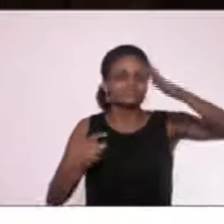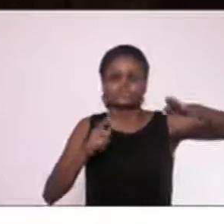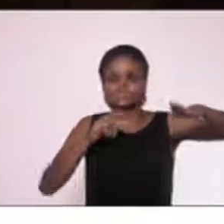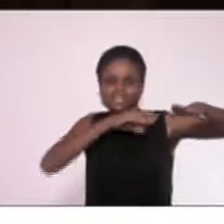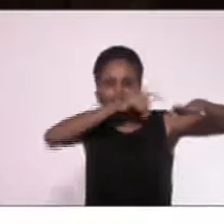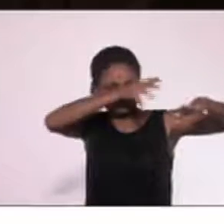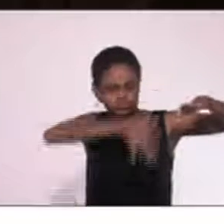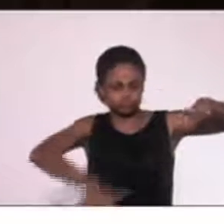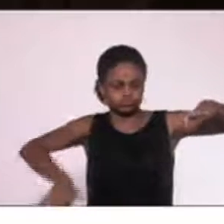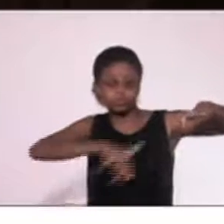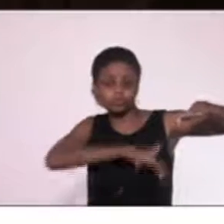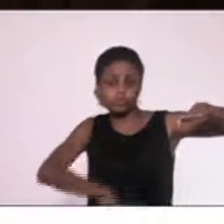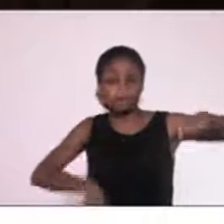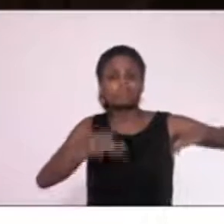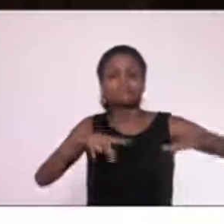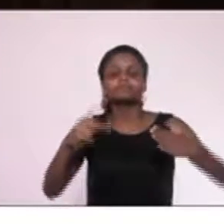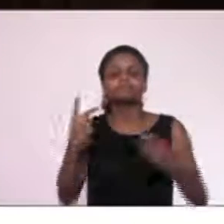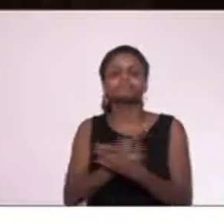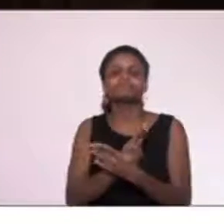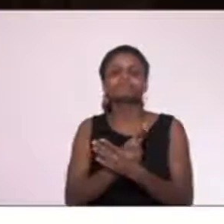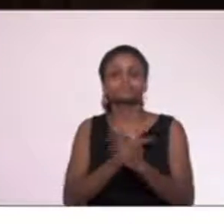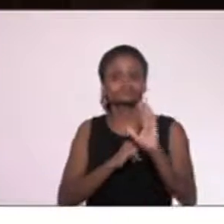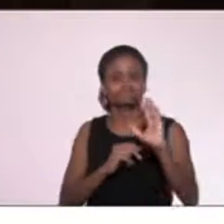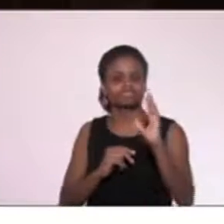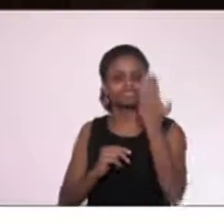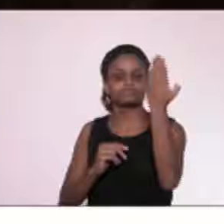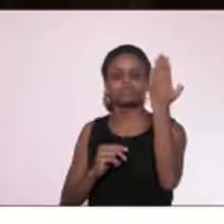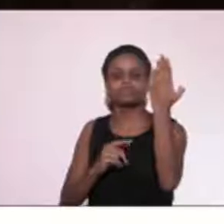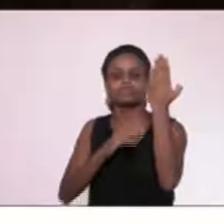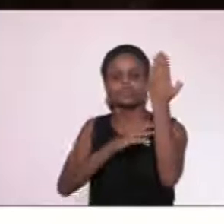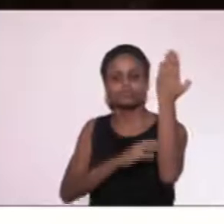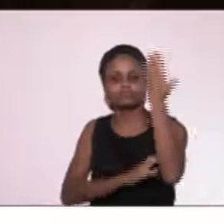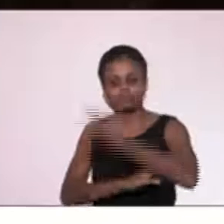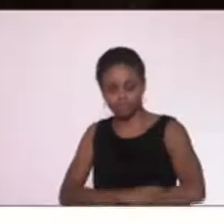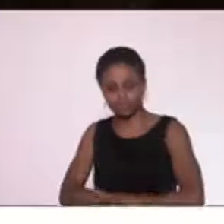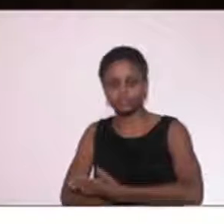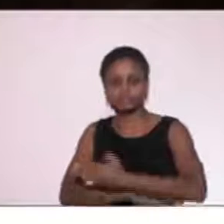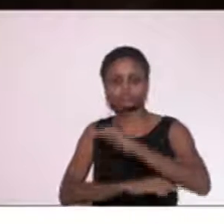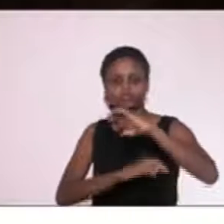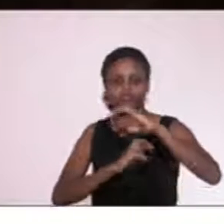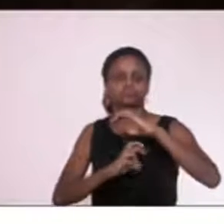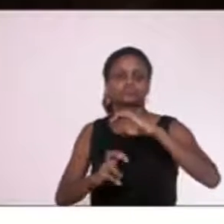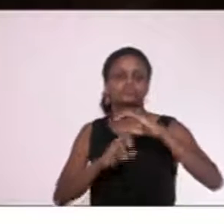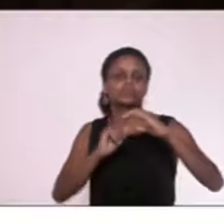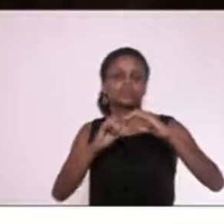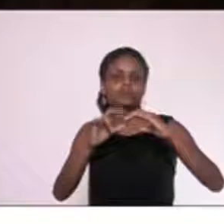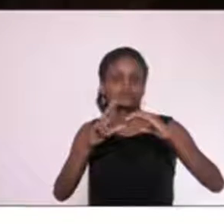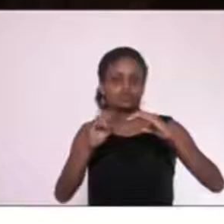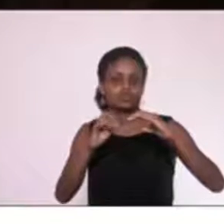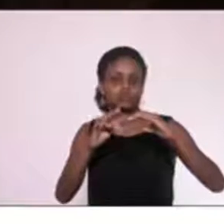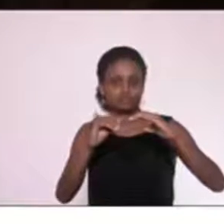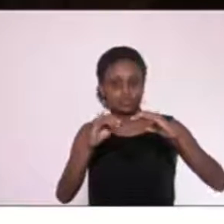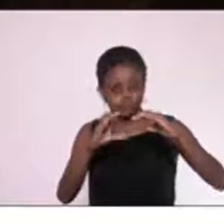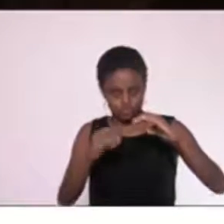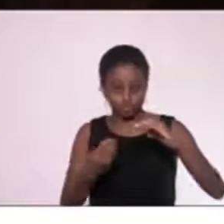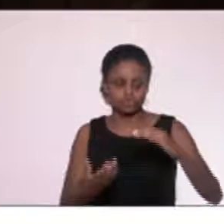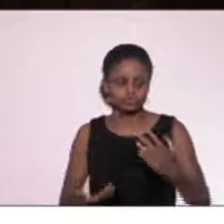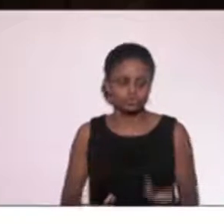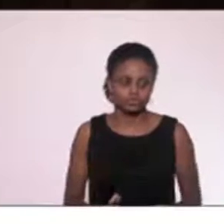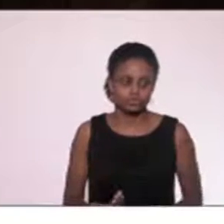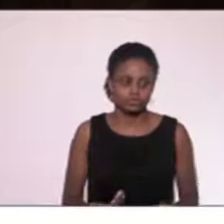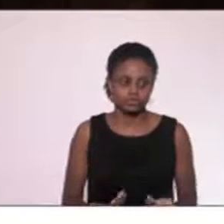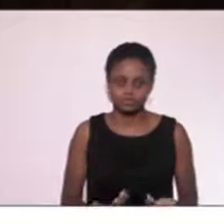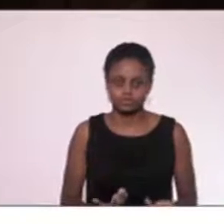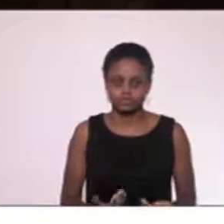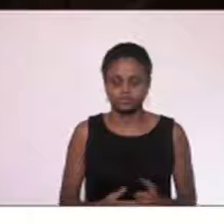fez derrubar uma transversina do túnel acústico da Lagoa Barra, exatamente atrás